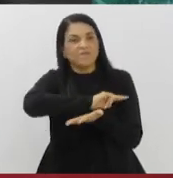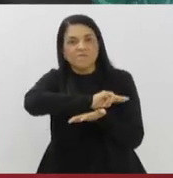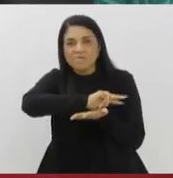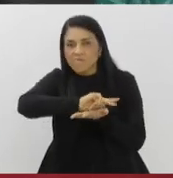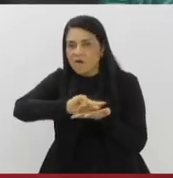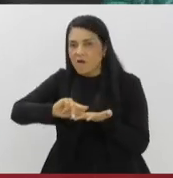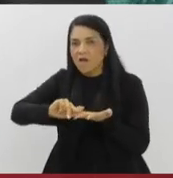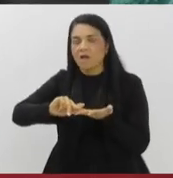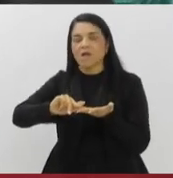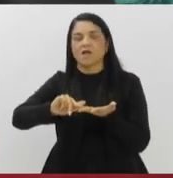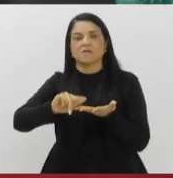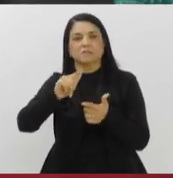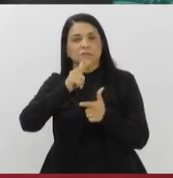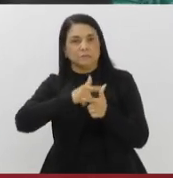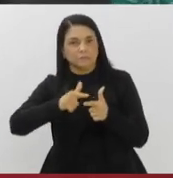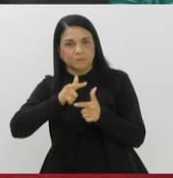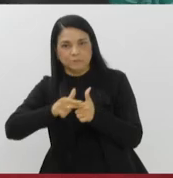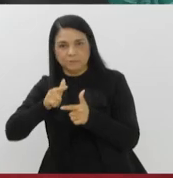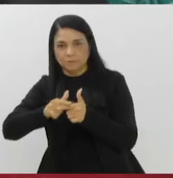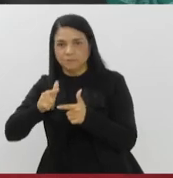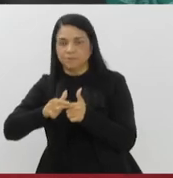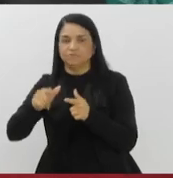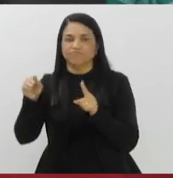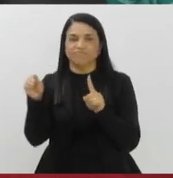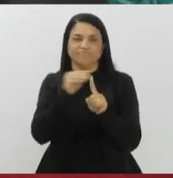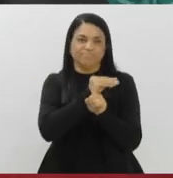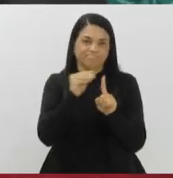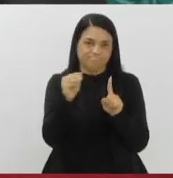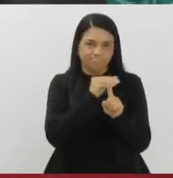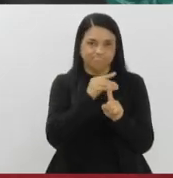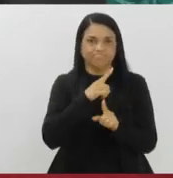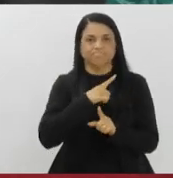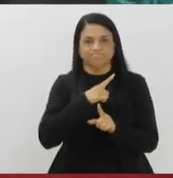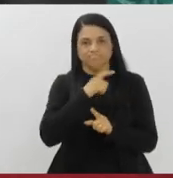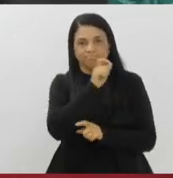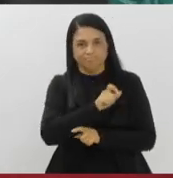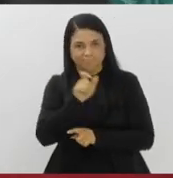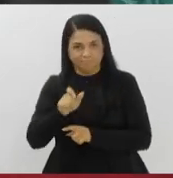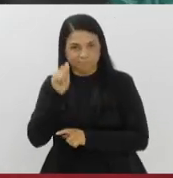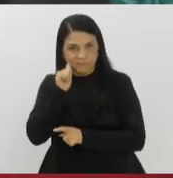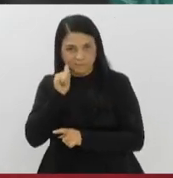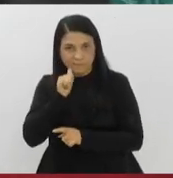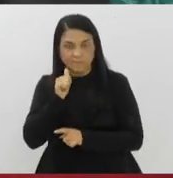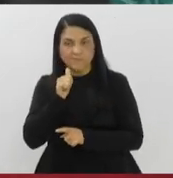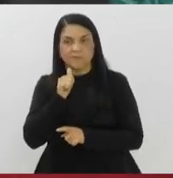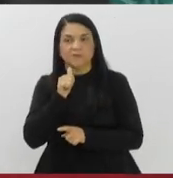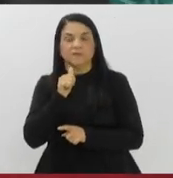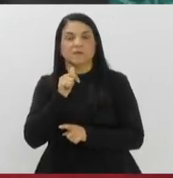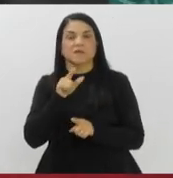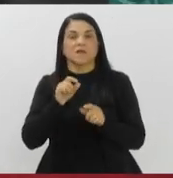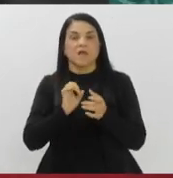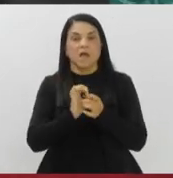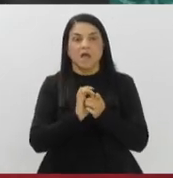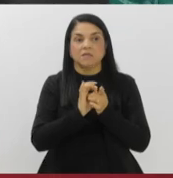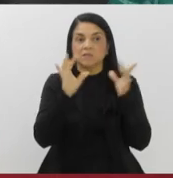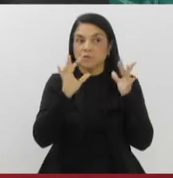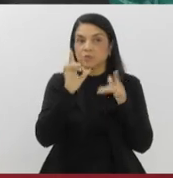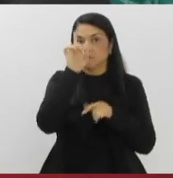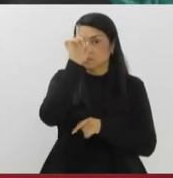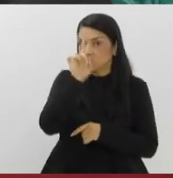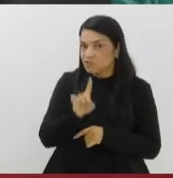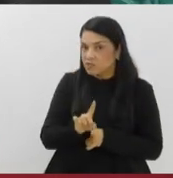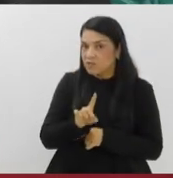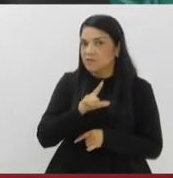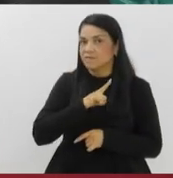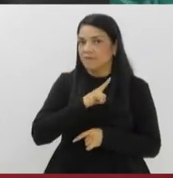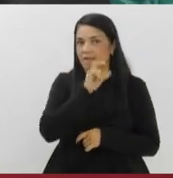às várias situações de vulnerabilidade que temos. Né? E é por democracia, por direitos. Somos sujeitos